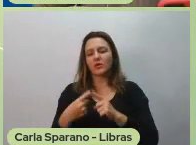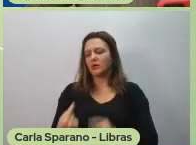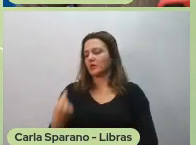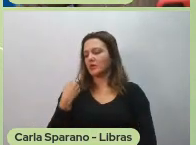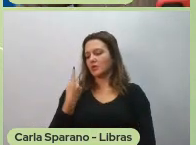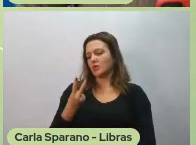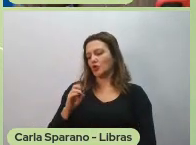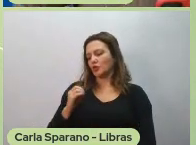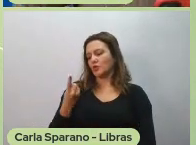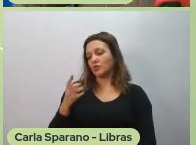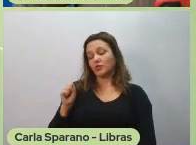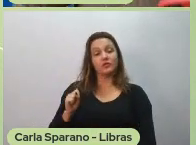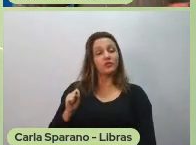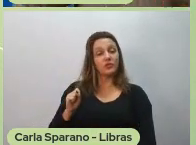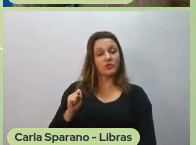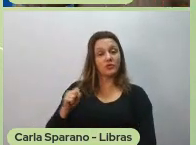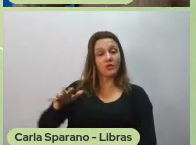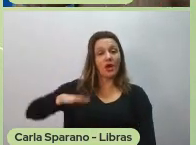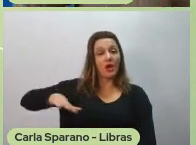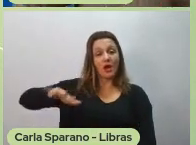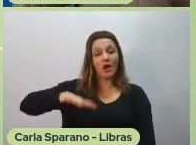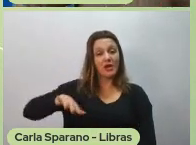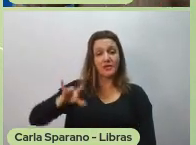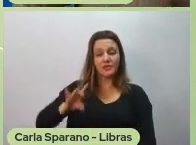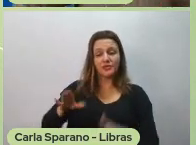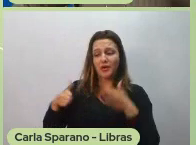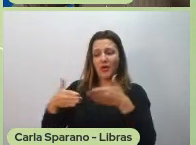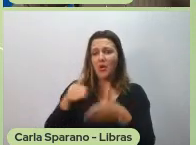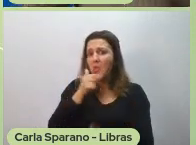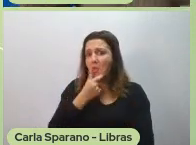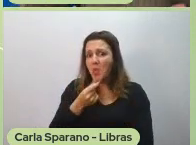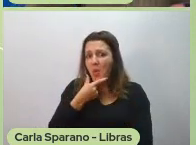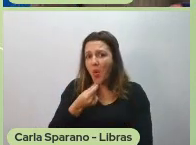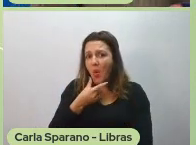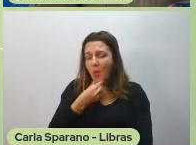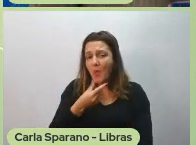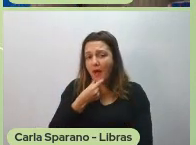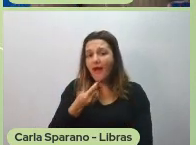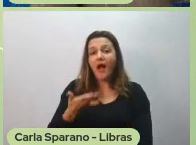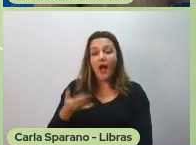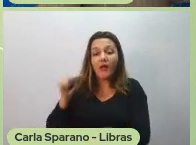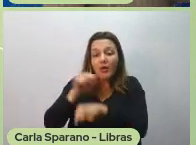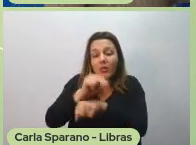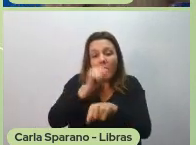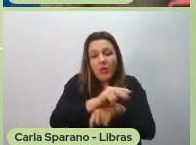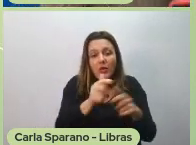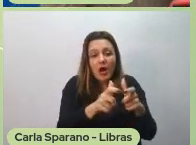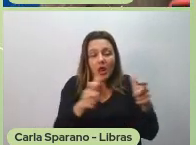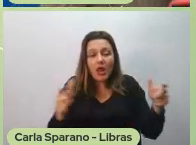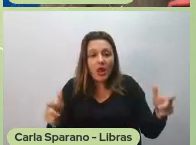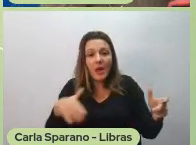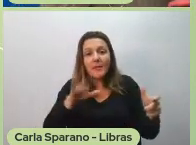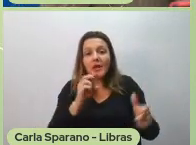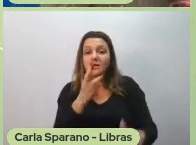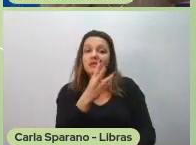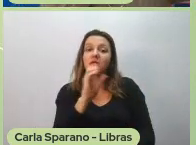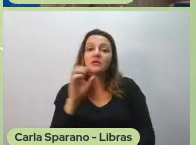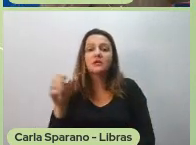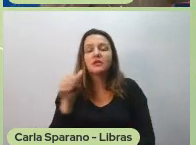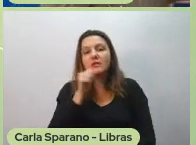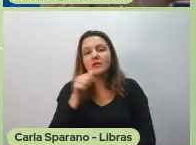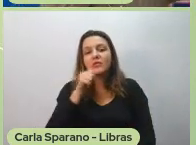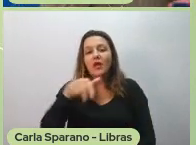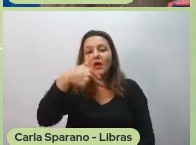área totalmente masculina, e agora já conta com mais de 300 mulheres aqui internamente na Vivo, trabalhando com